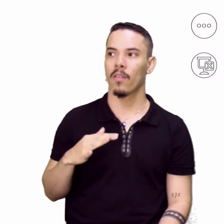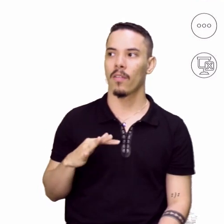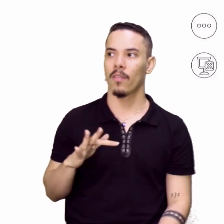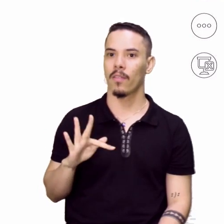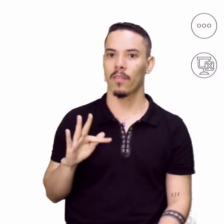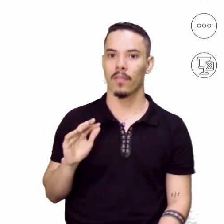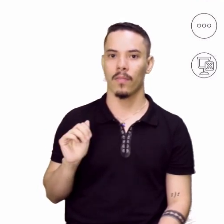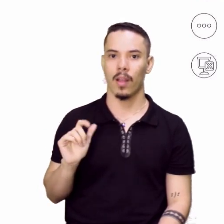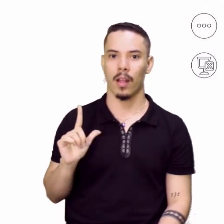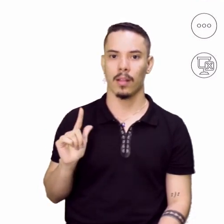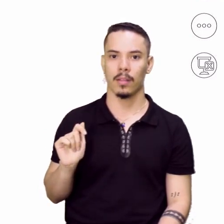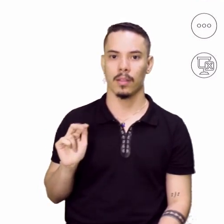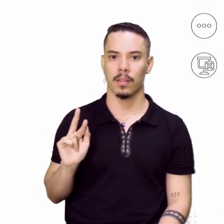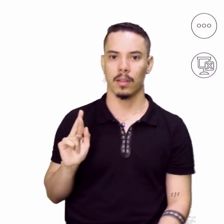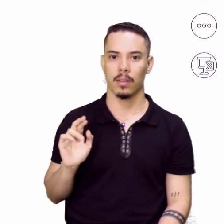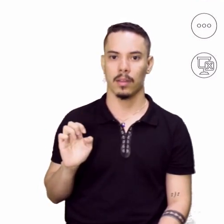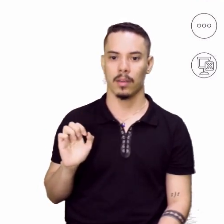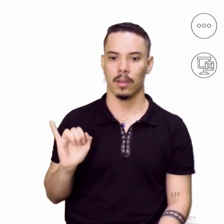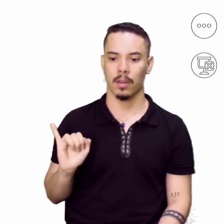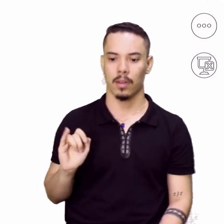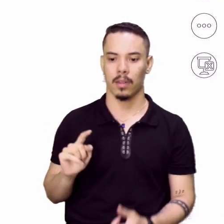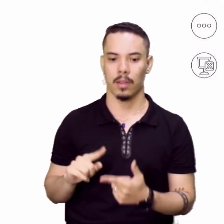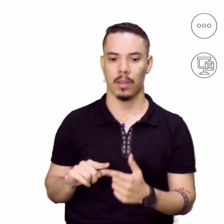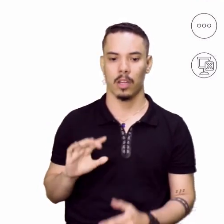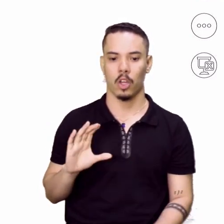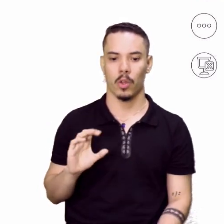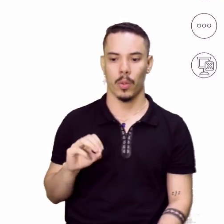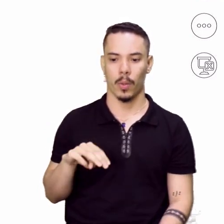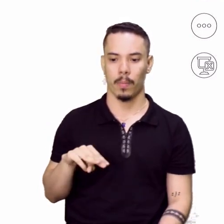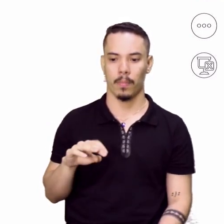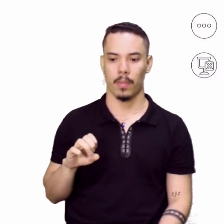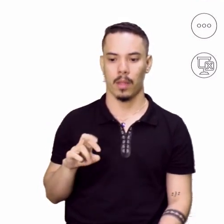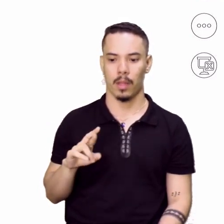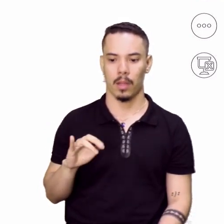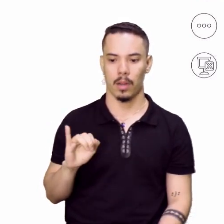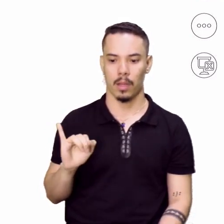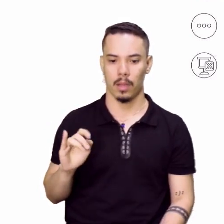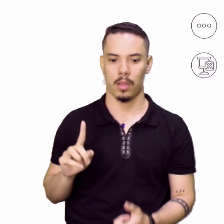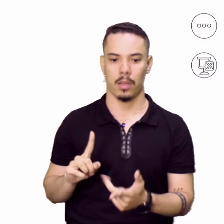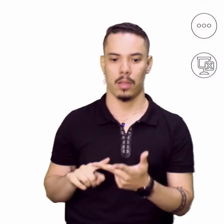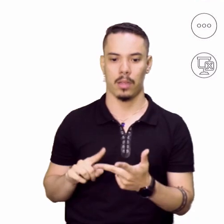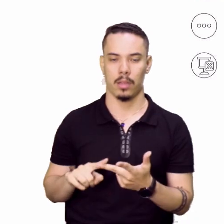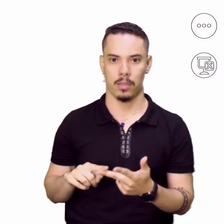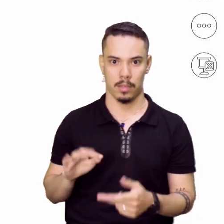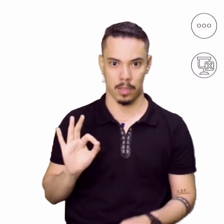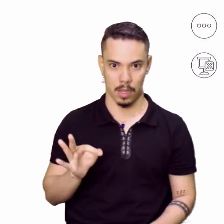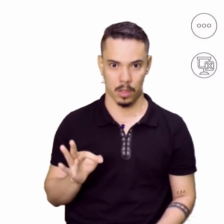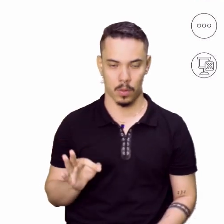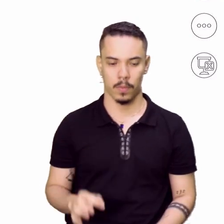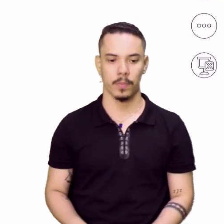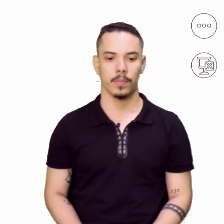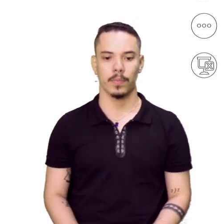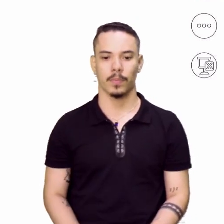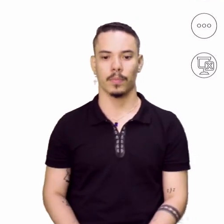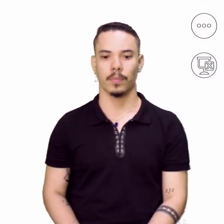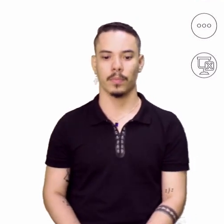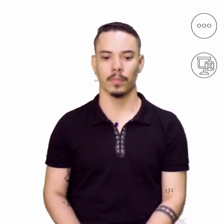comerei você trabalhará ela estudará nós estudaremos vocês estudarão